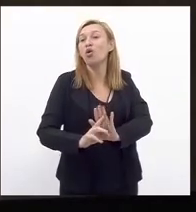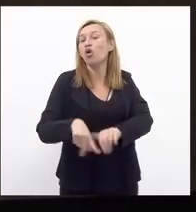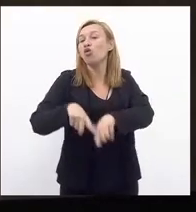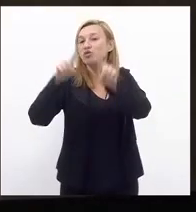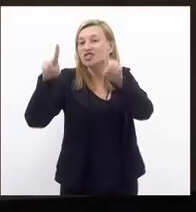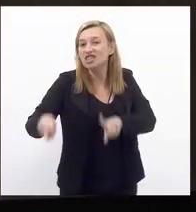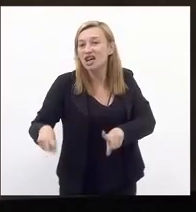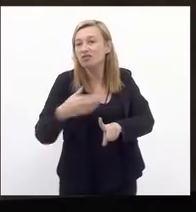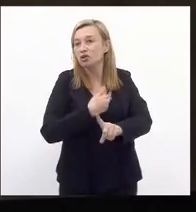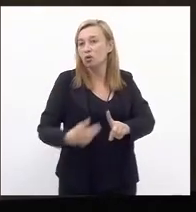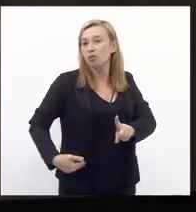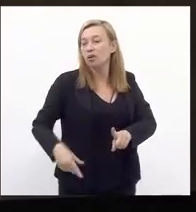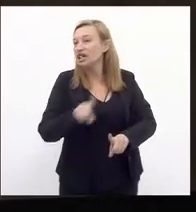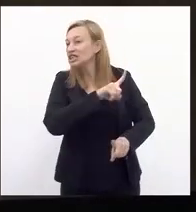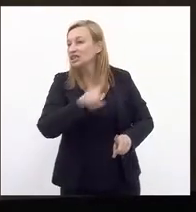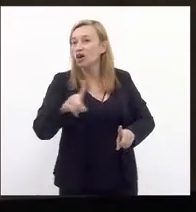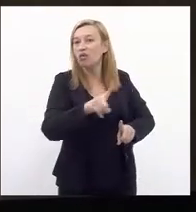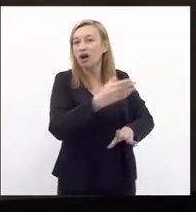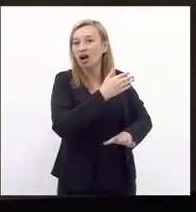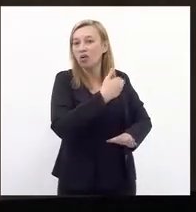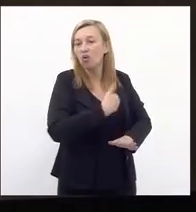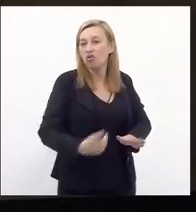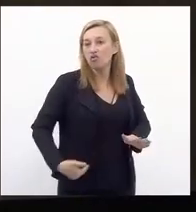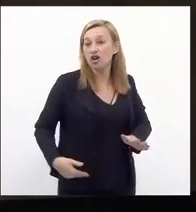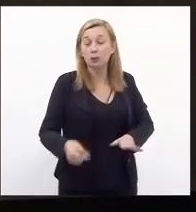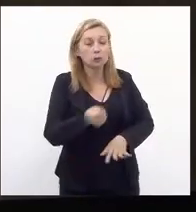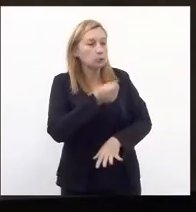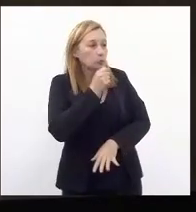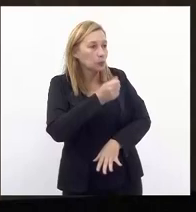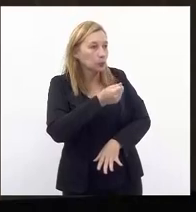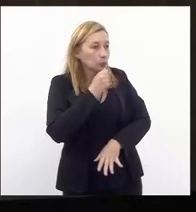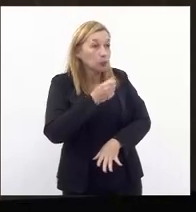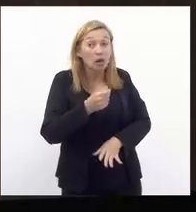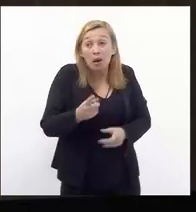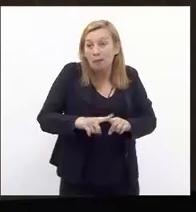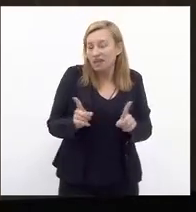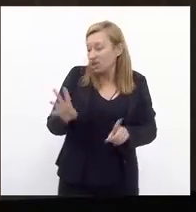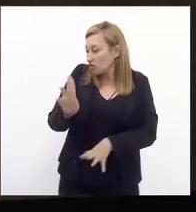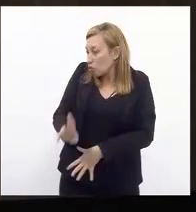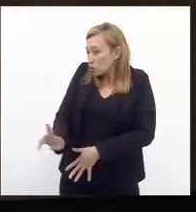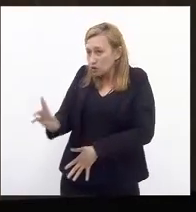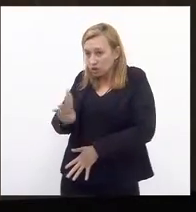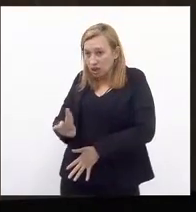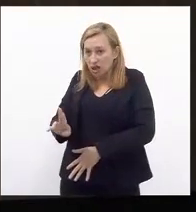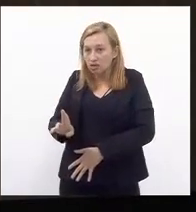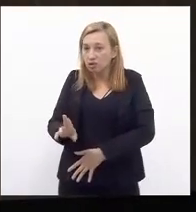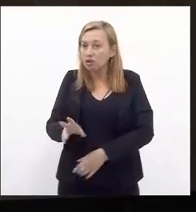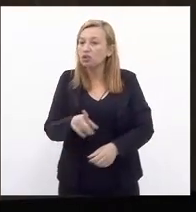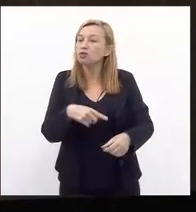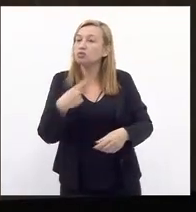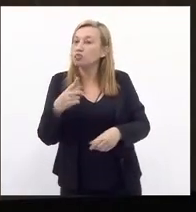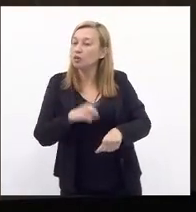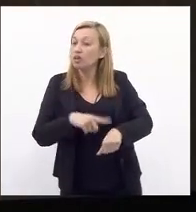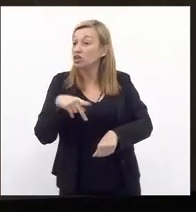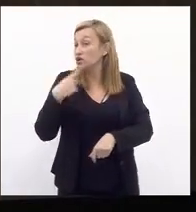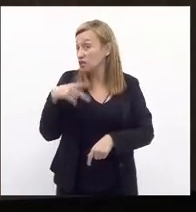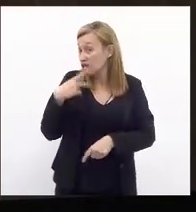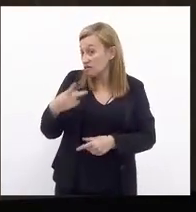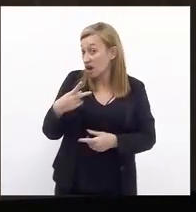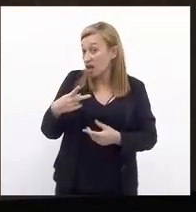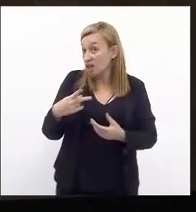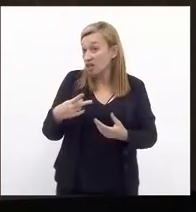servidor não há governo nenhum mas como é que foi muito usado durante as nossas falas